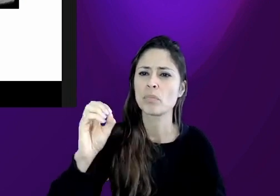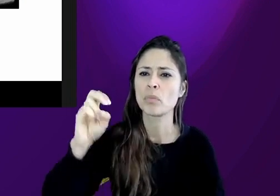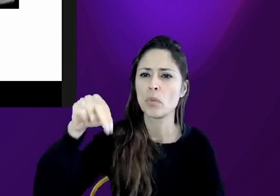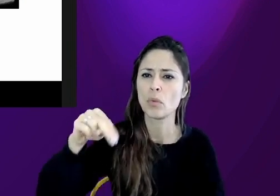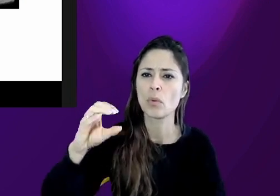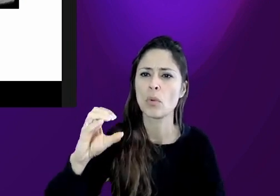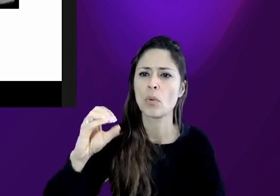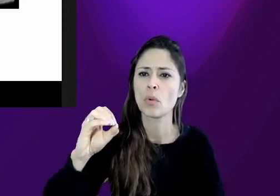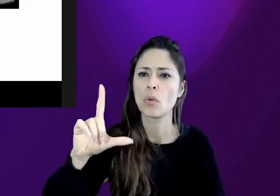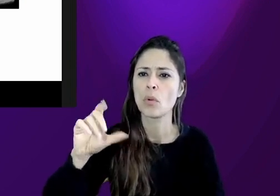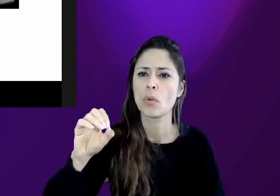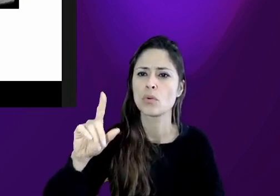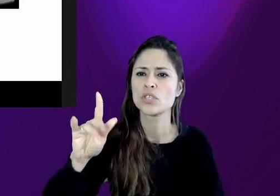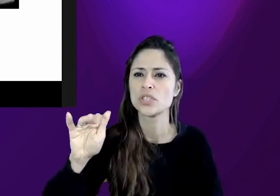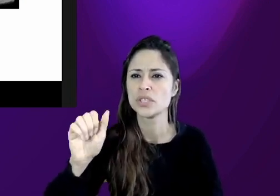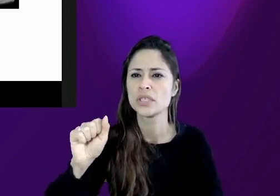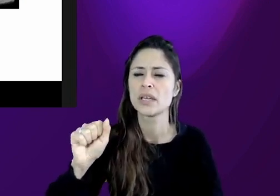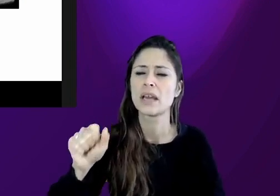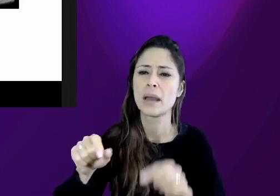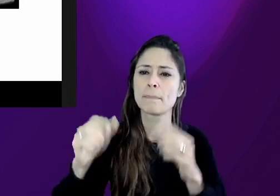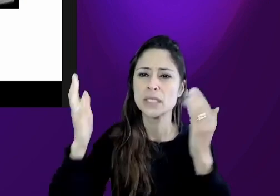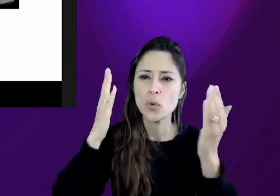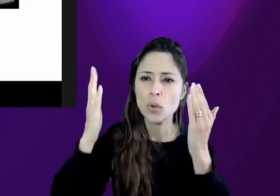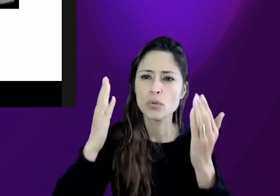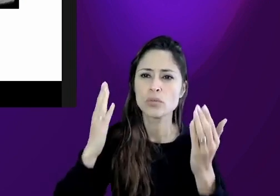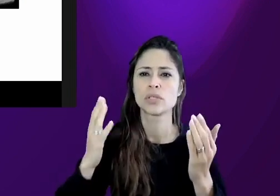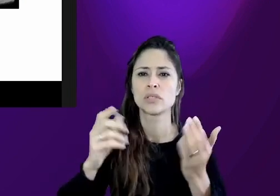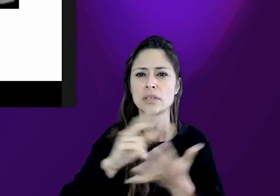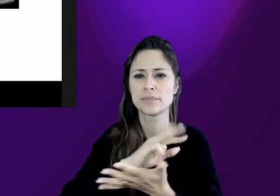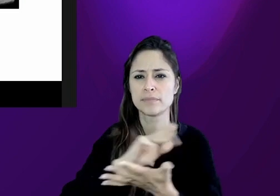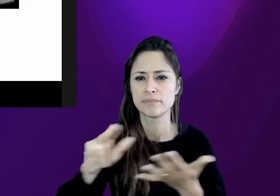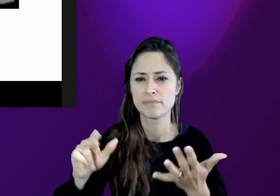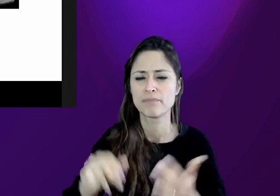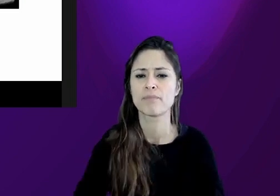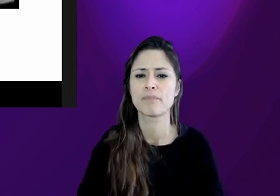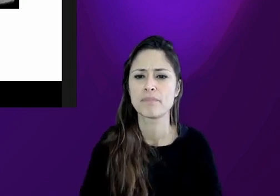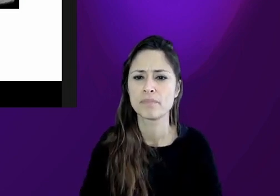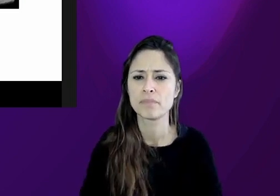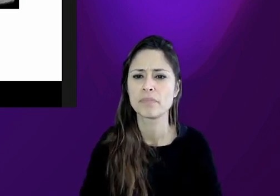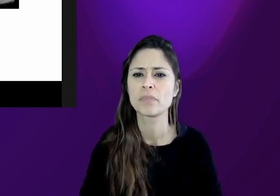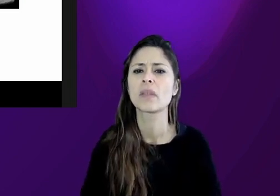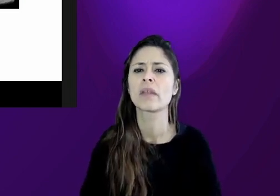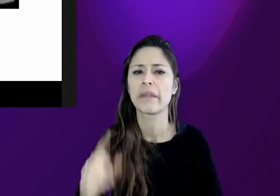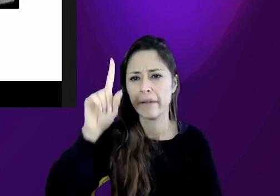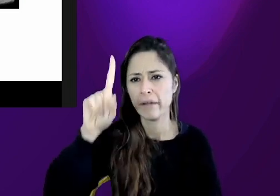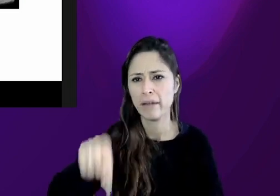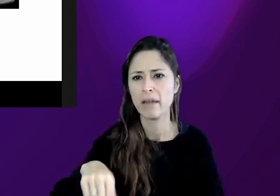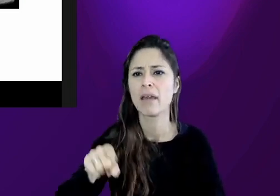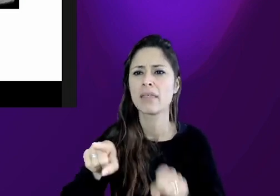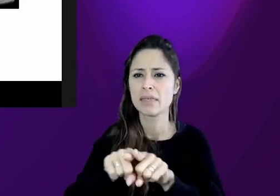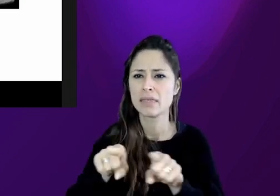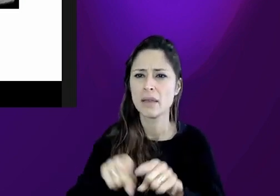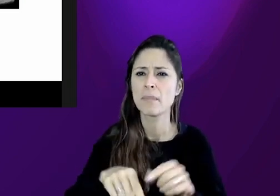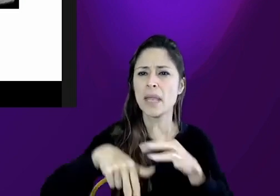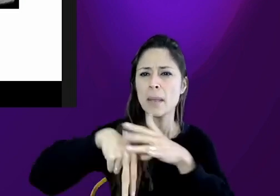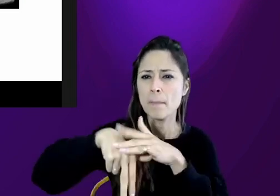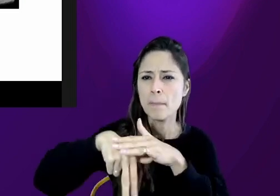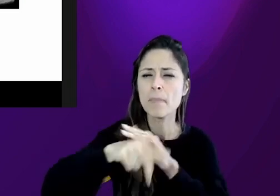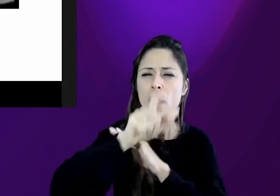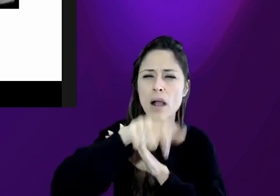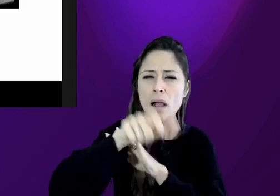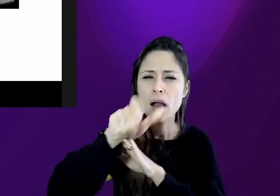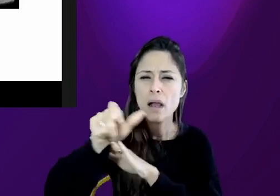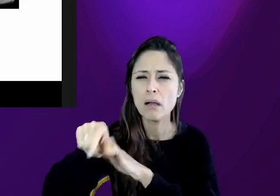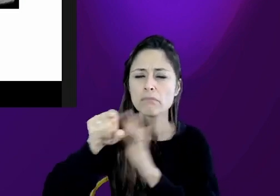pélvica, psicologia e com a gente da cirurgia. Demanda uma individualização